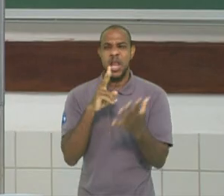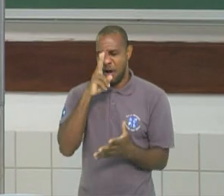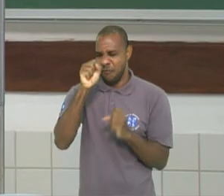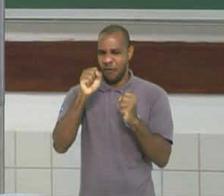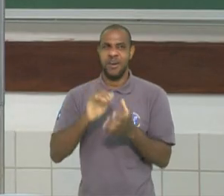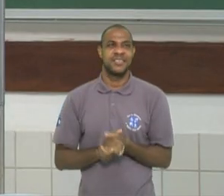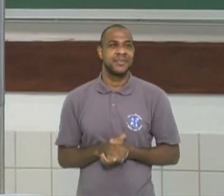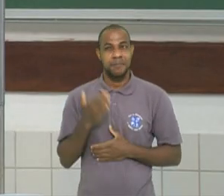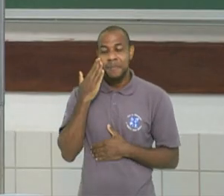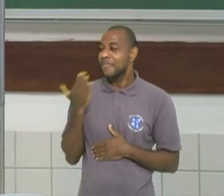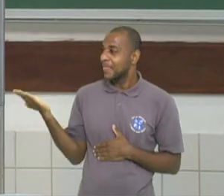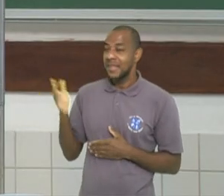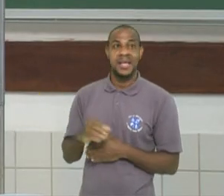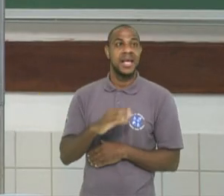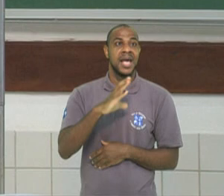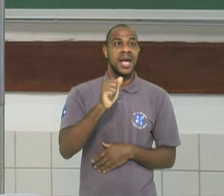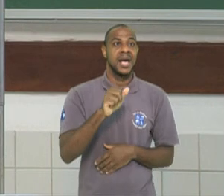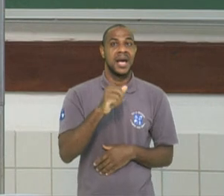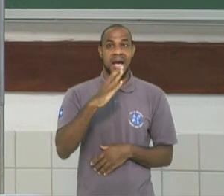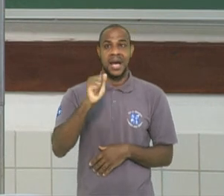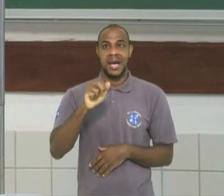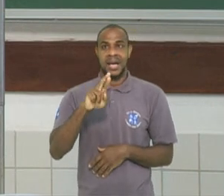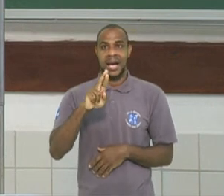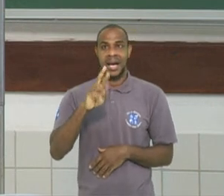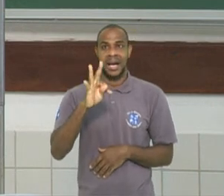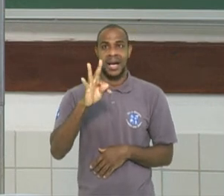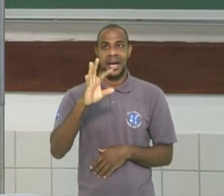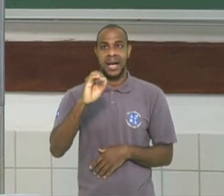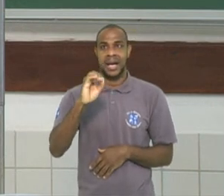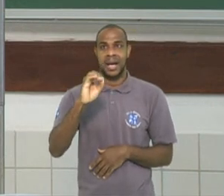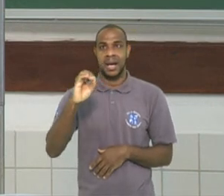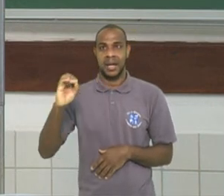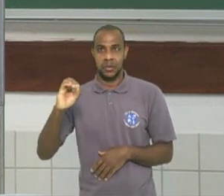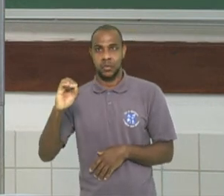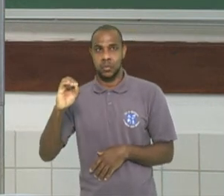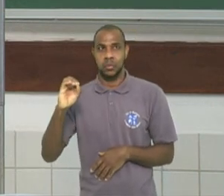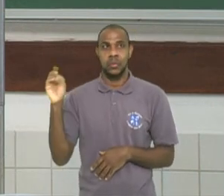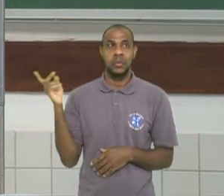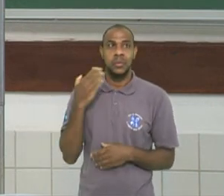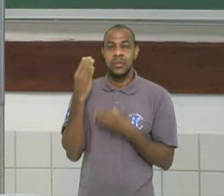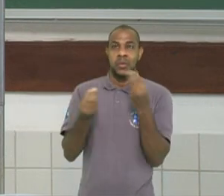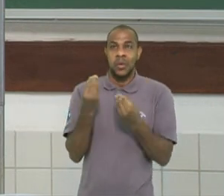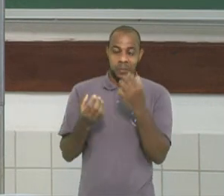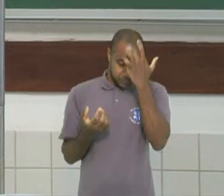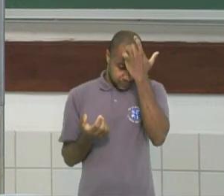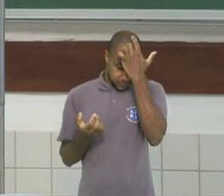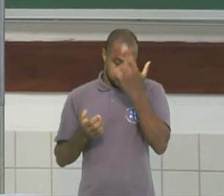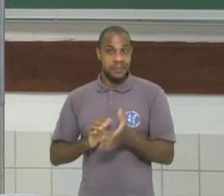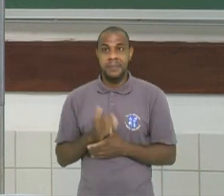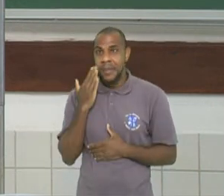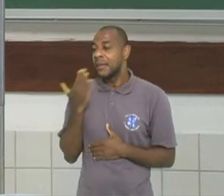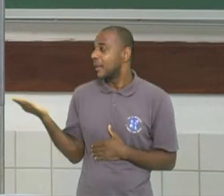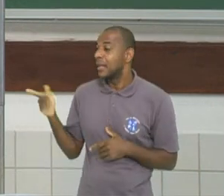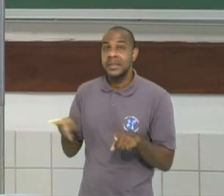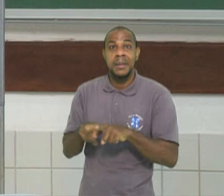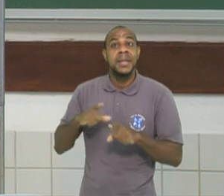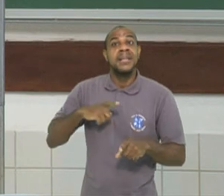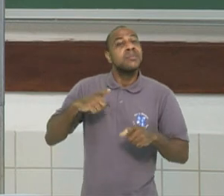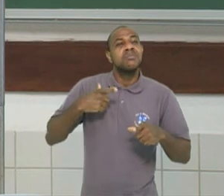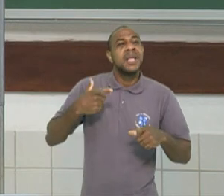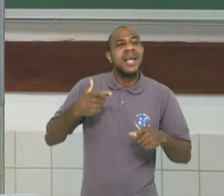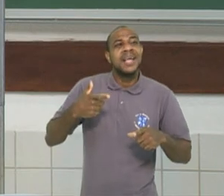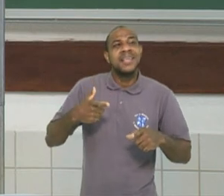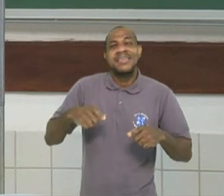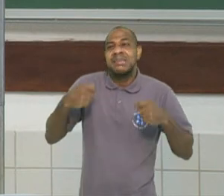pessoal no Cartoon a característica principal eu acho que realmente essa questão da não haverá